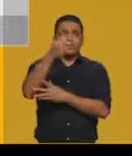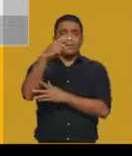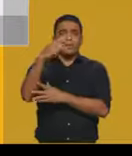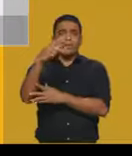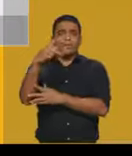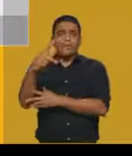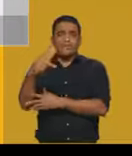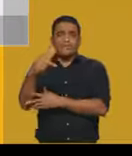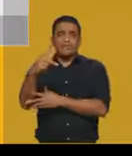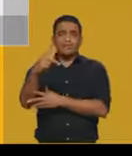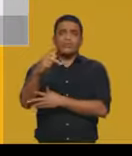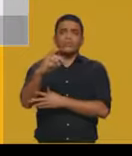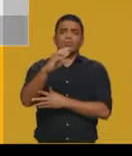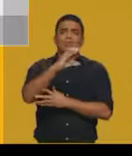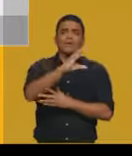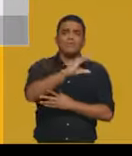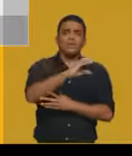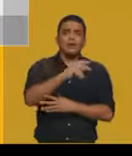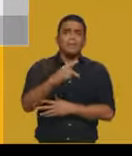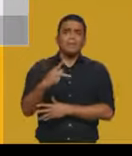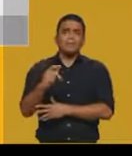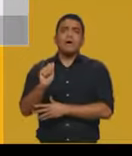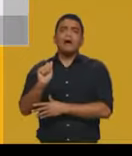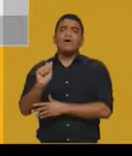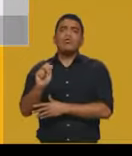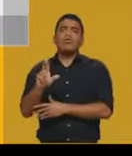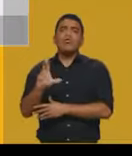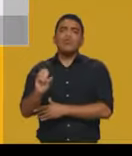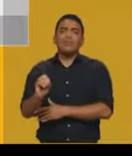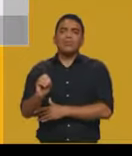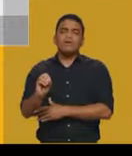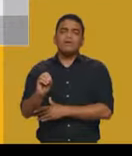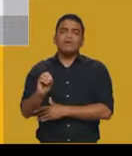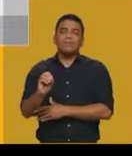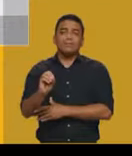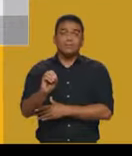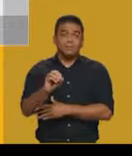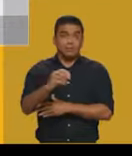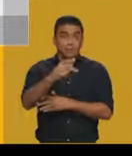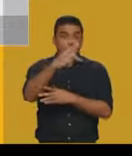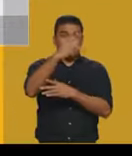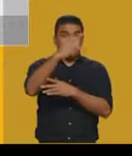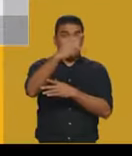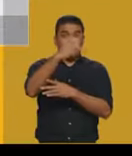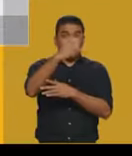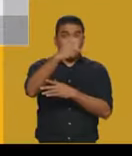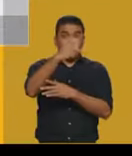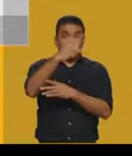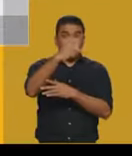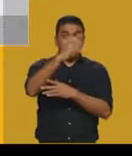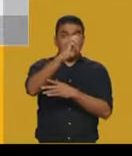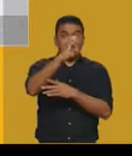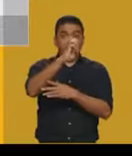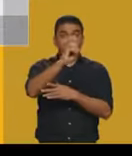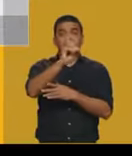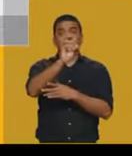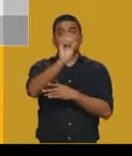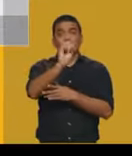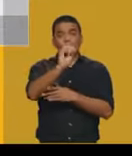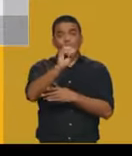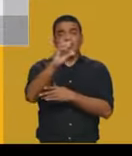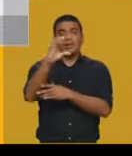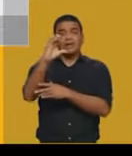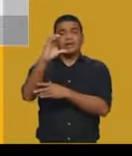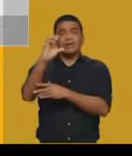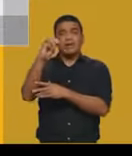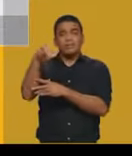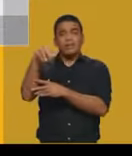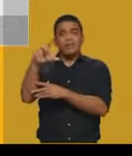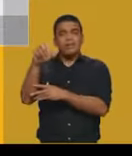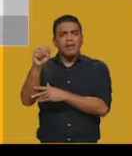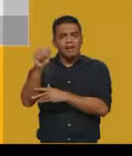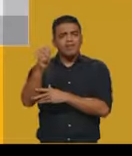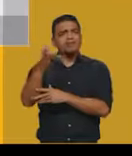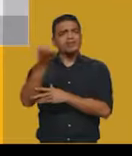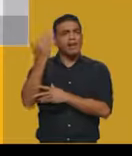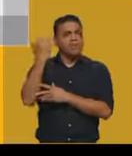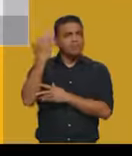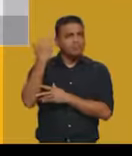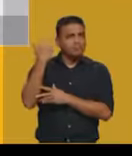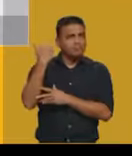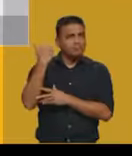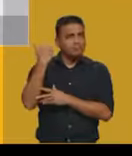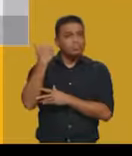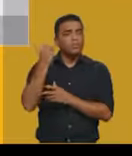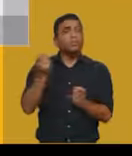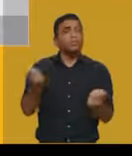Vera, Camila e Paulo. Mas o Pedro e a Camila já tinham sido cotados lá atrás. Então essa possibilidade